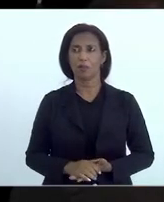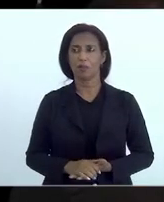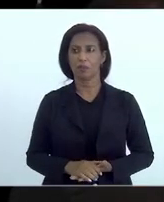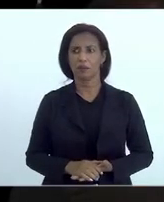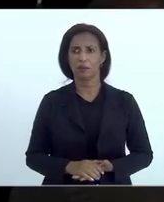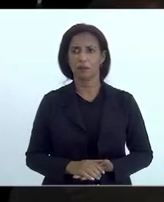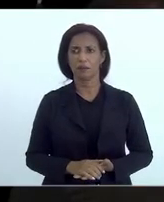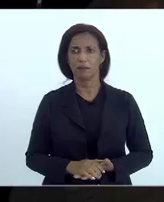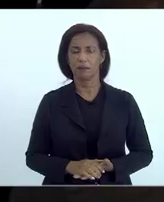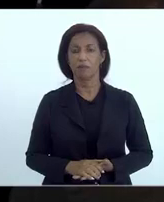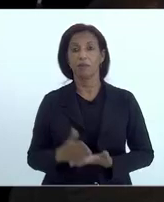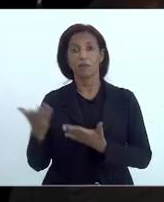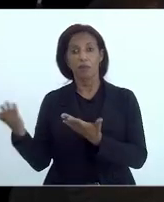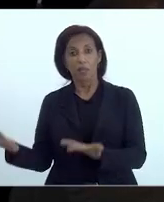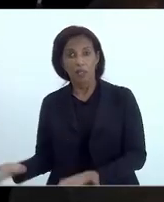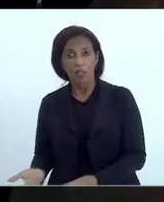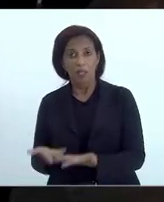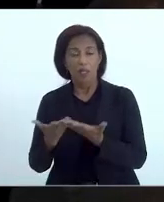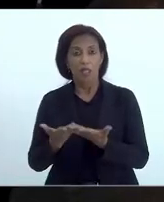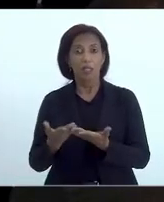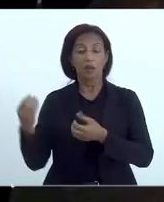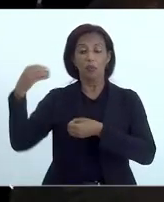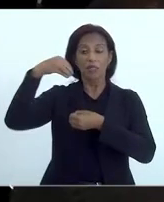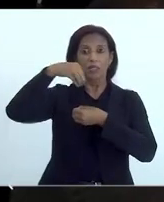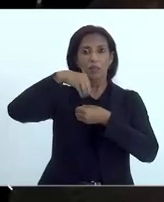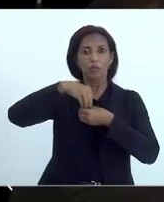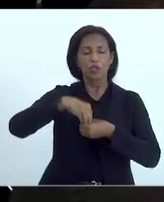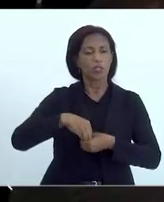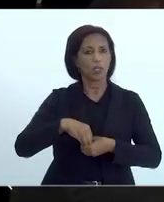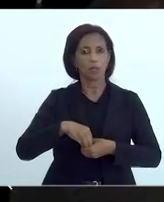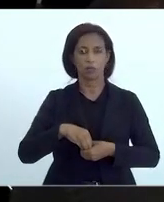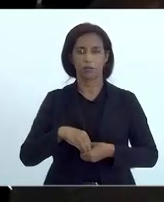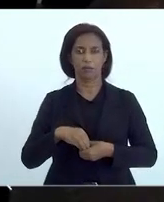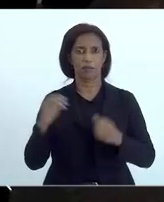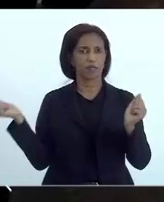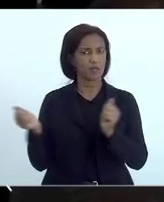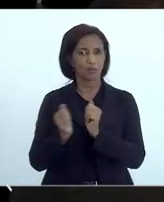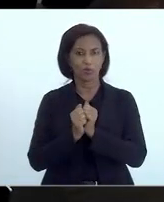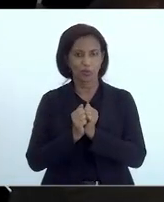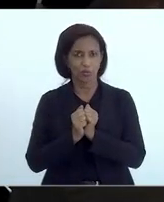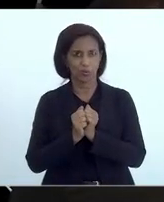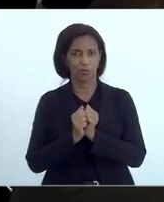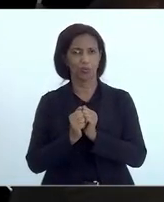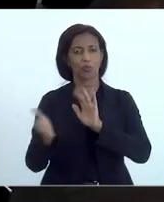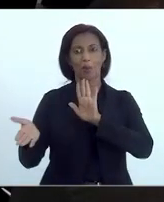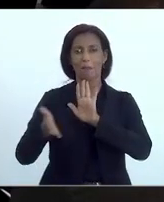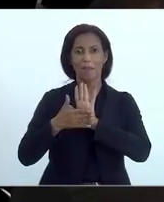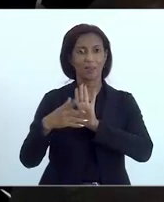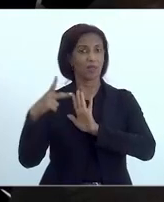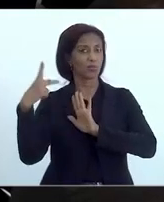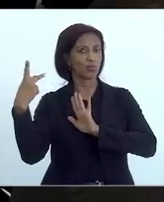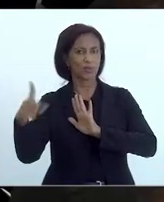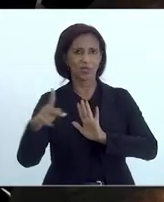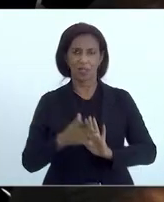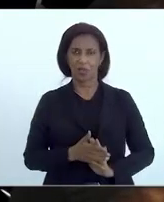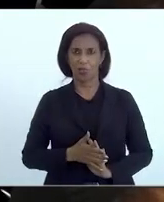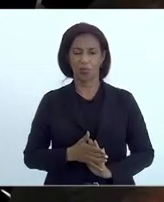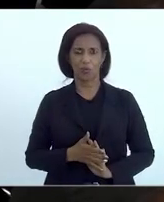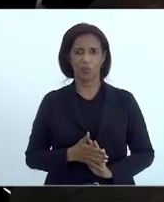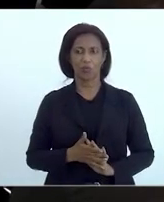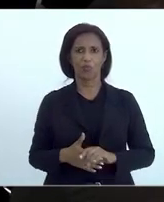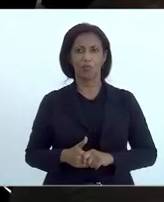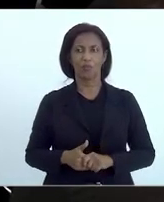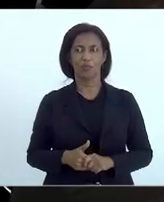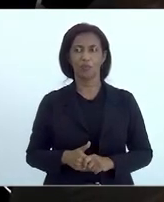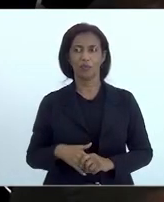aqui mas então façamos passamos dentro não é um ato de bravura da seu da sua do seu mandato Deputado não é o ato de